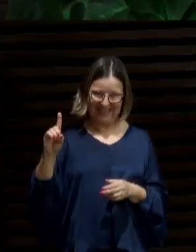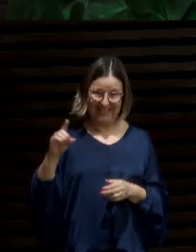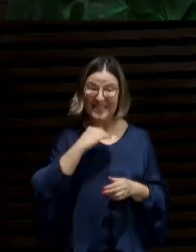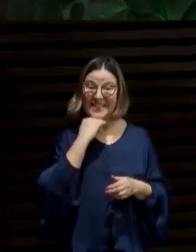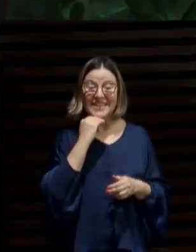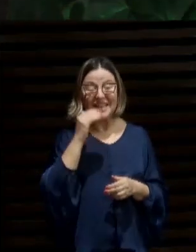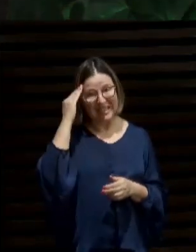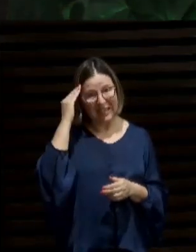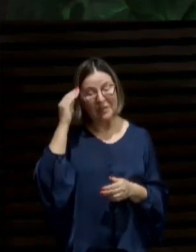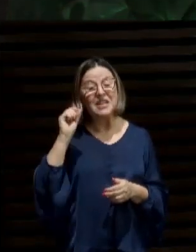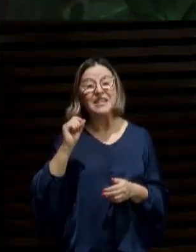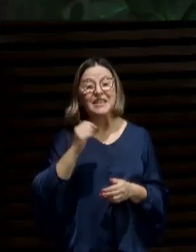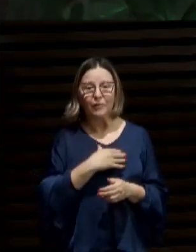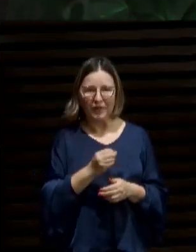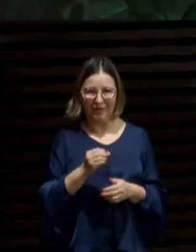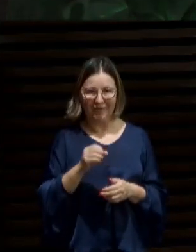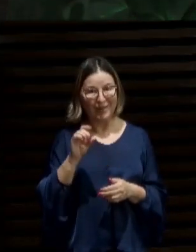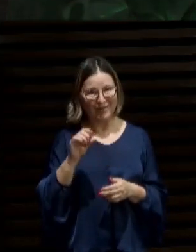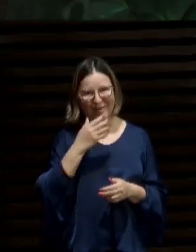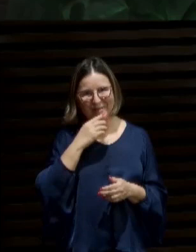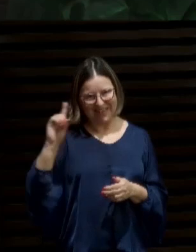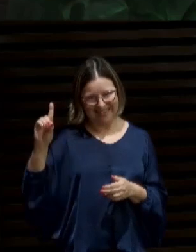Ninguém sabe quem é o Filho senão o Pai.